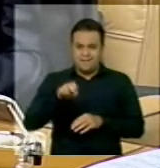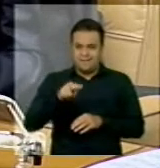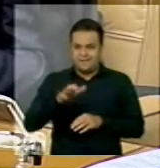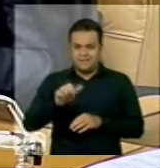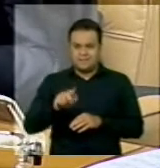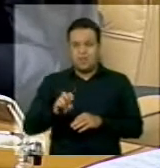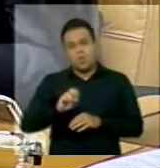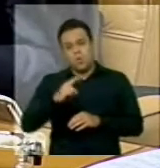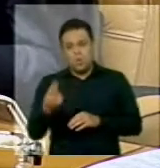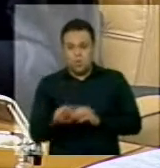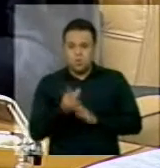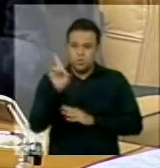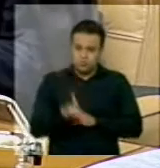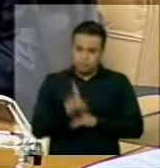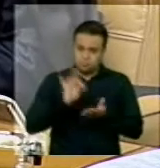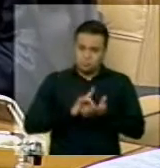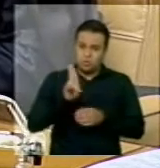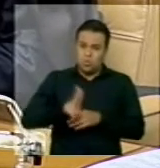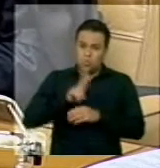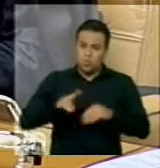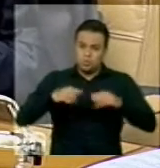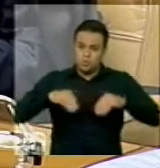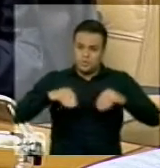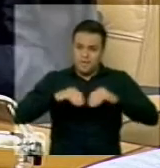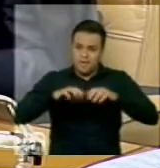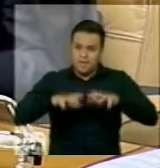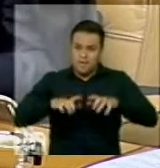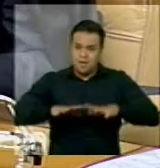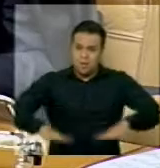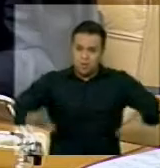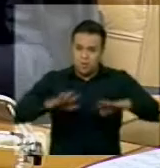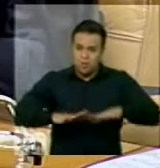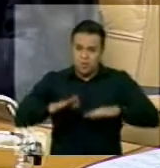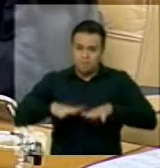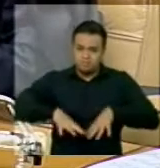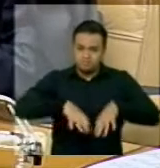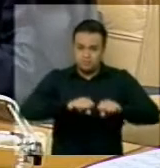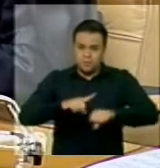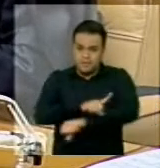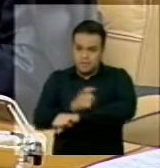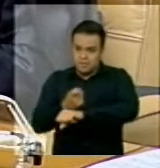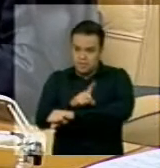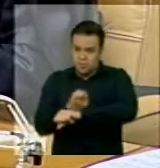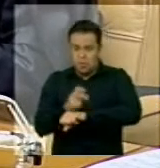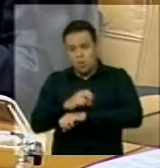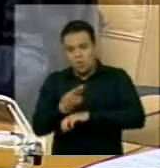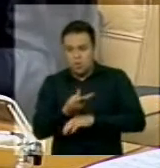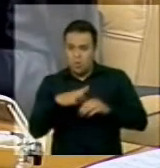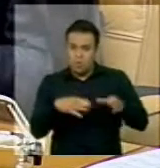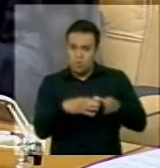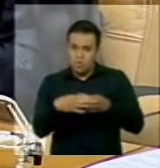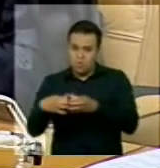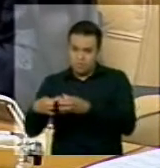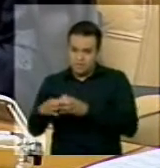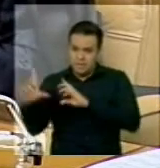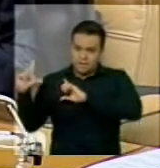concessão de direito real de uso das terras ocupadas por quilombolas e comunidades